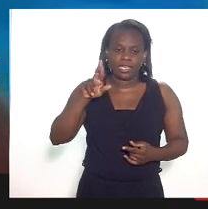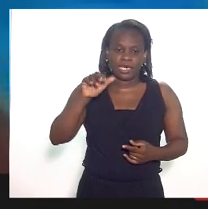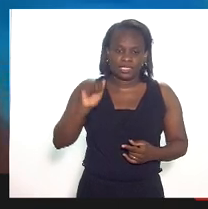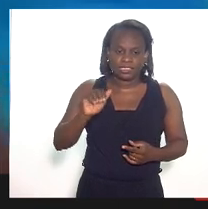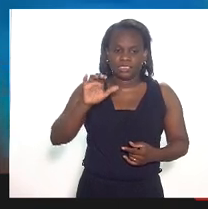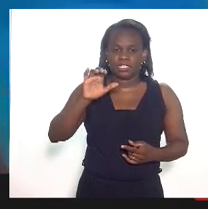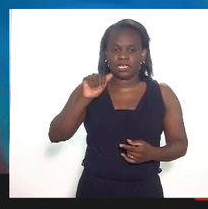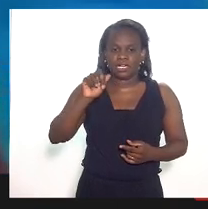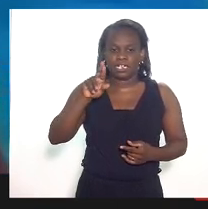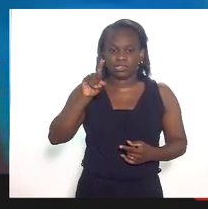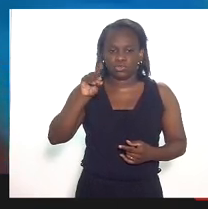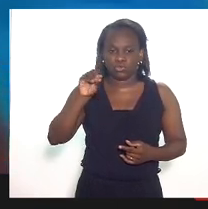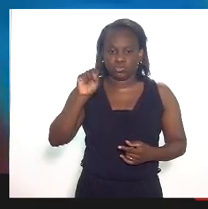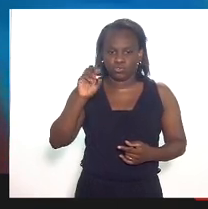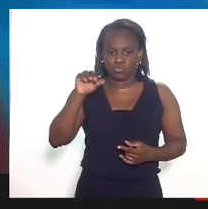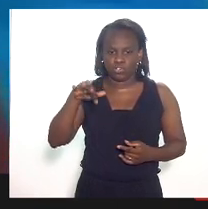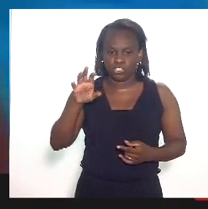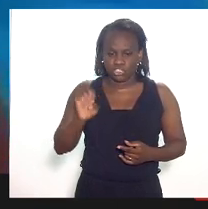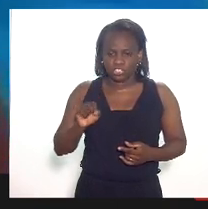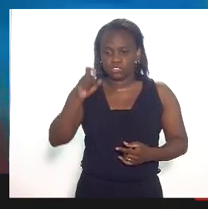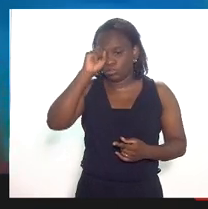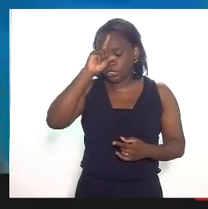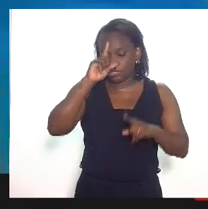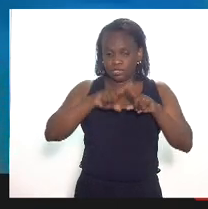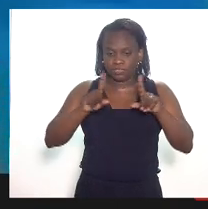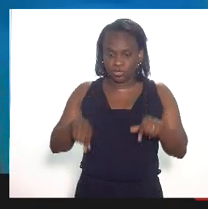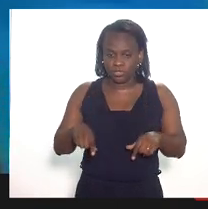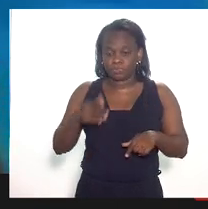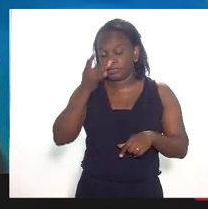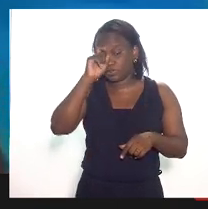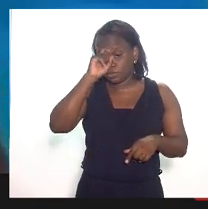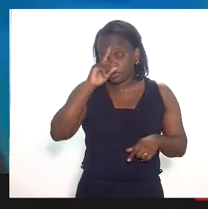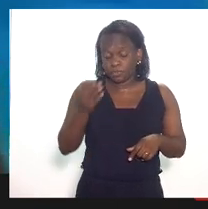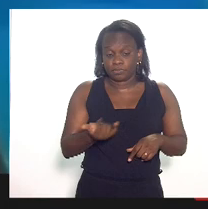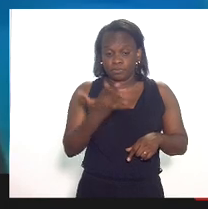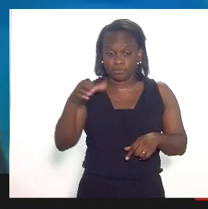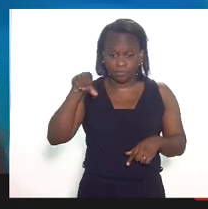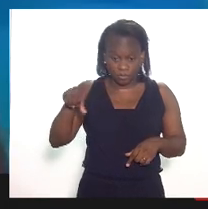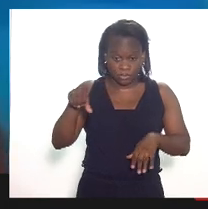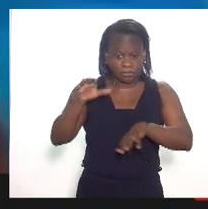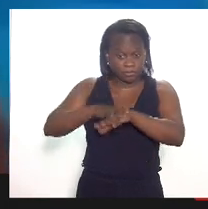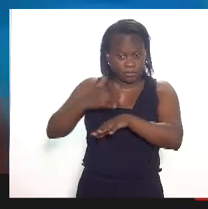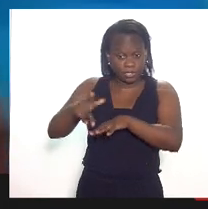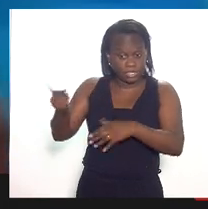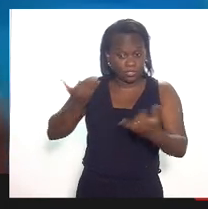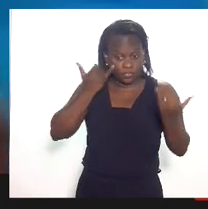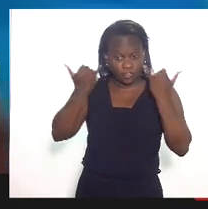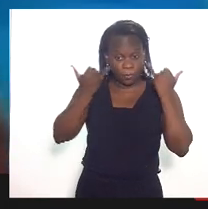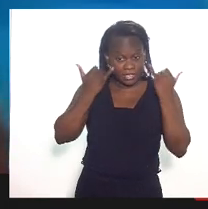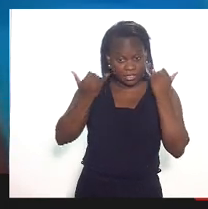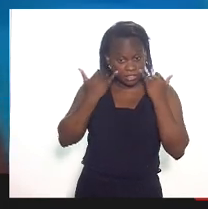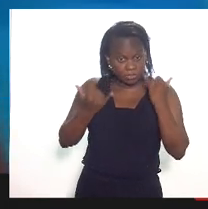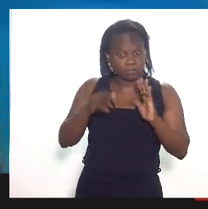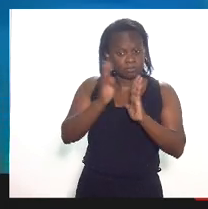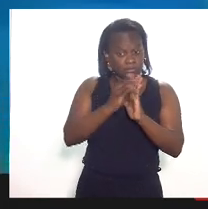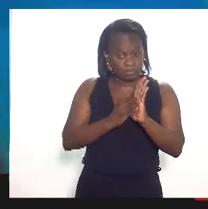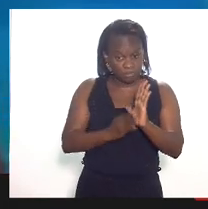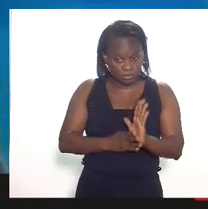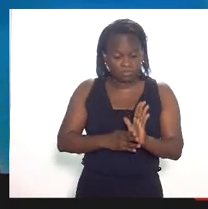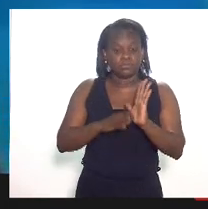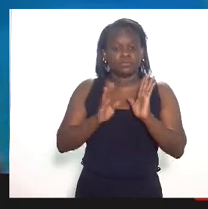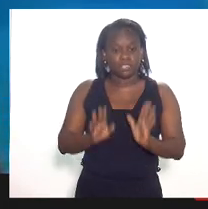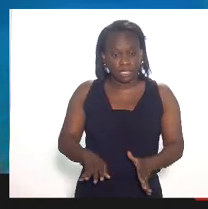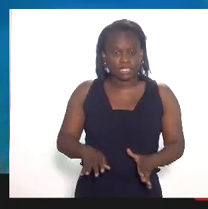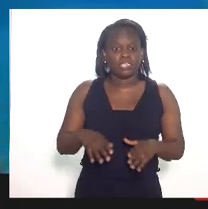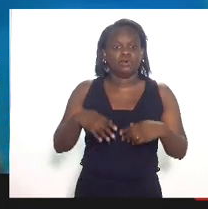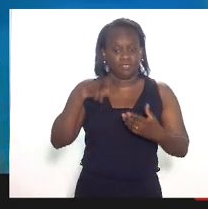e Servidores. Nesses 9 hospitais, segundo as informações desses hospitais, que eu estou dando as informações que estão no censo, são dadas,